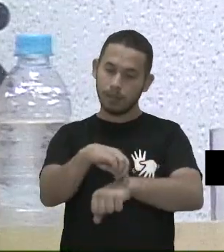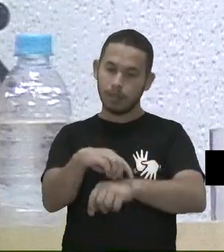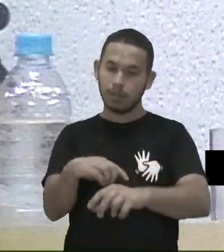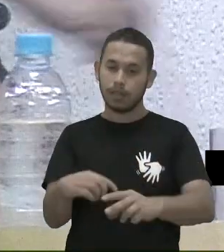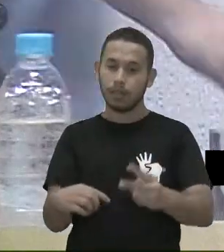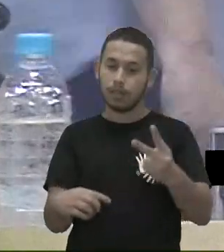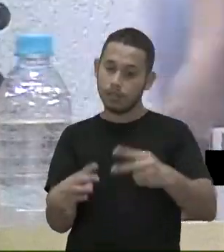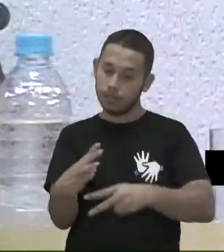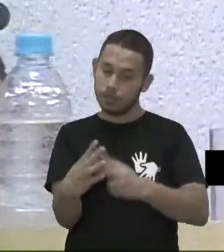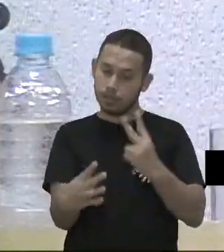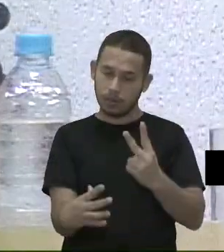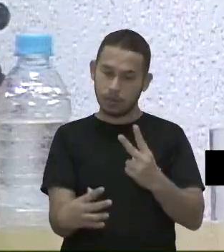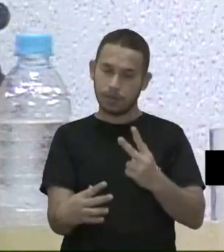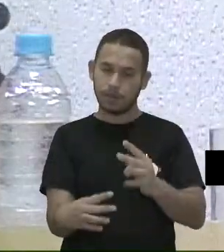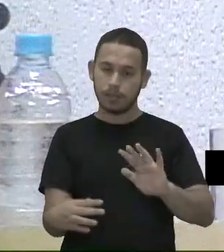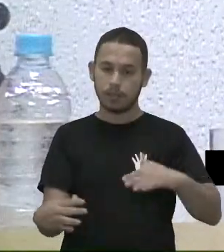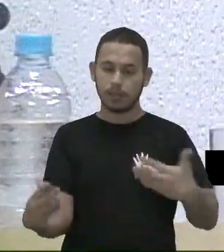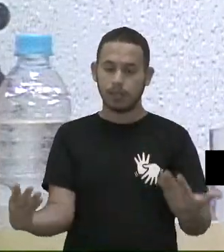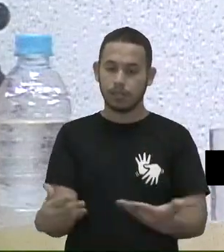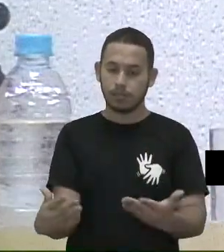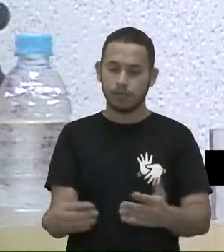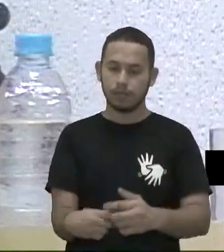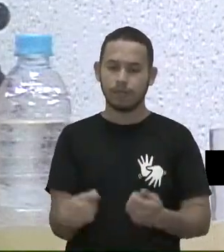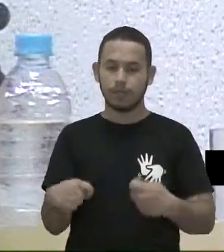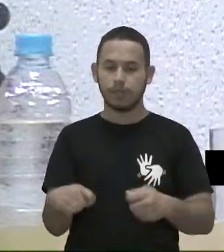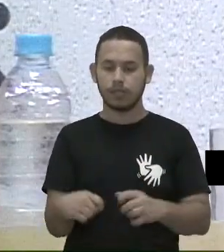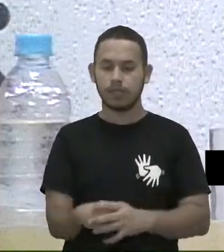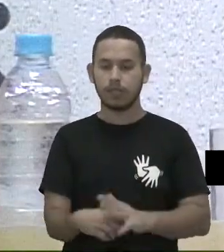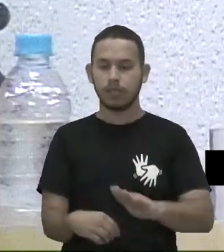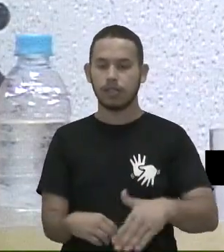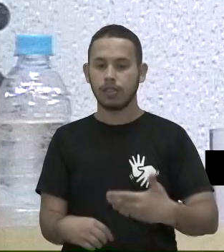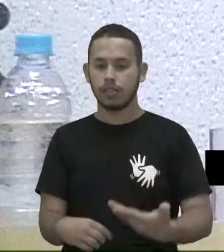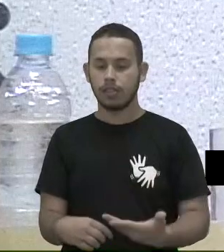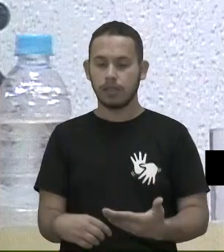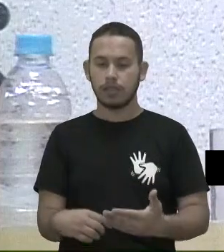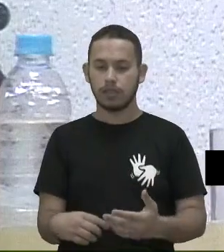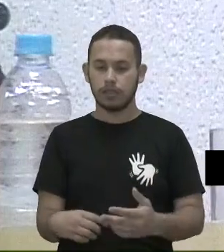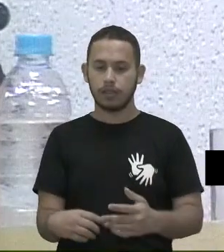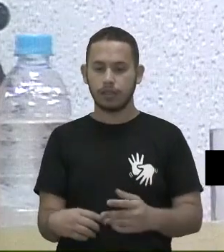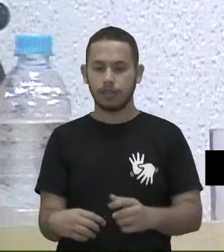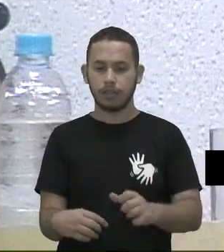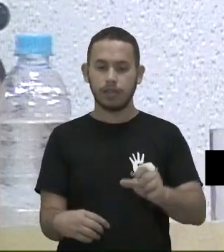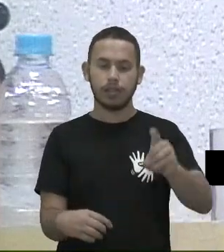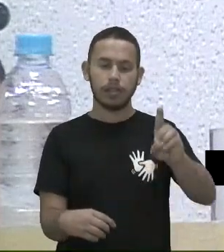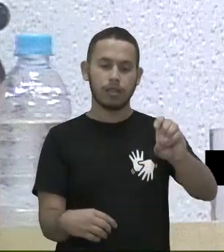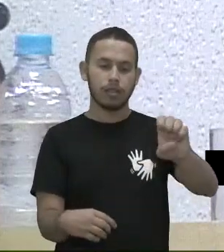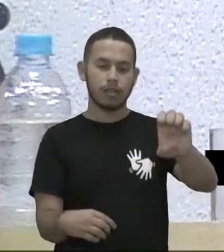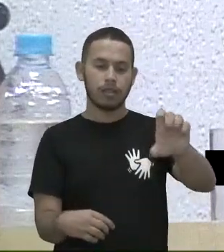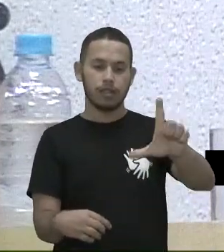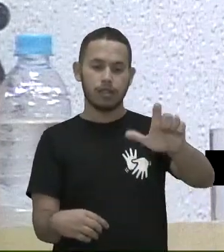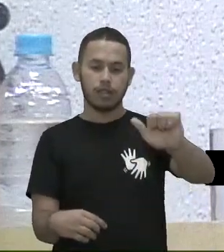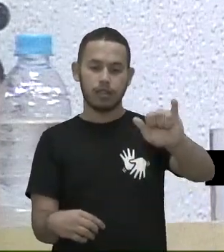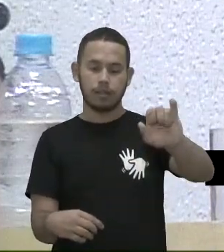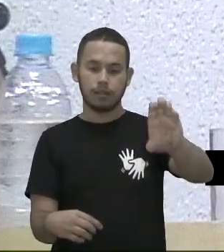segunda vez que nós teremos que adiar. Então, eu vou colocar a deliberação da comissão para